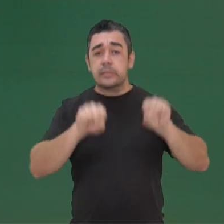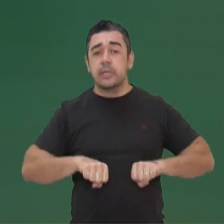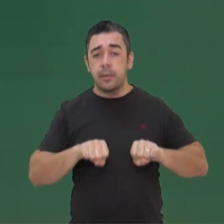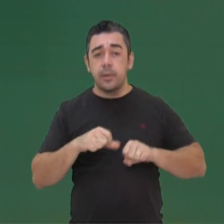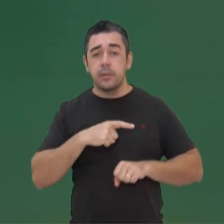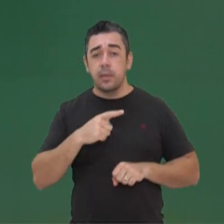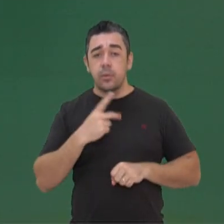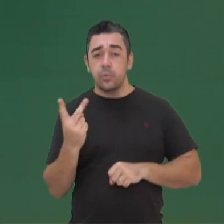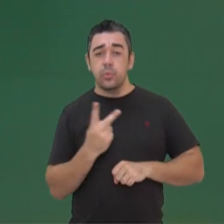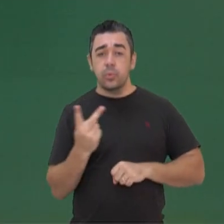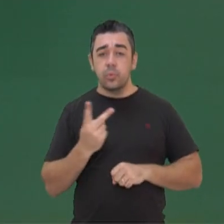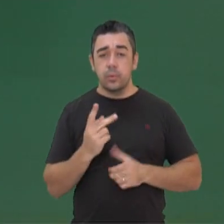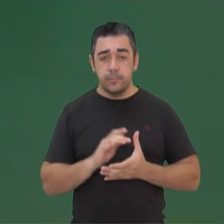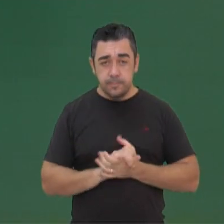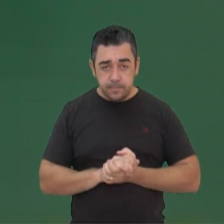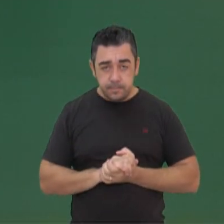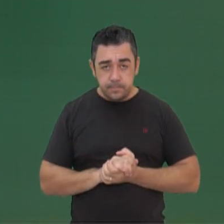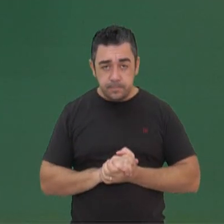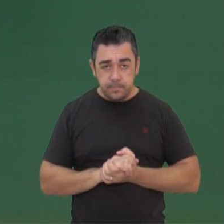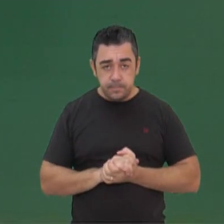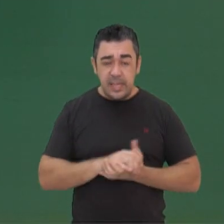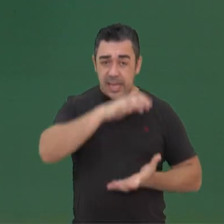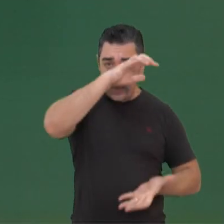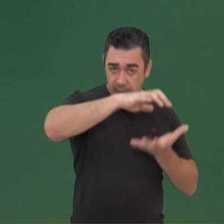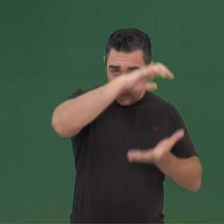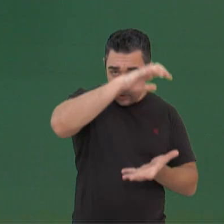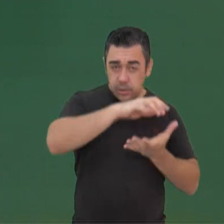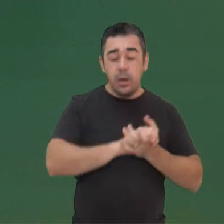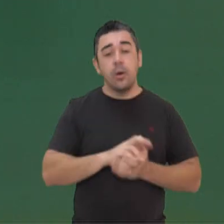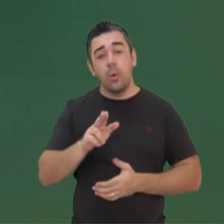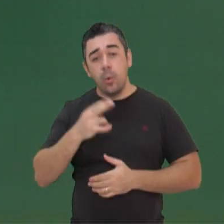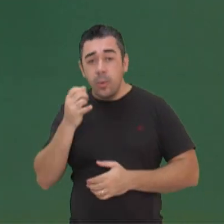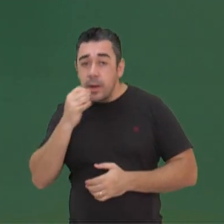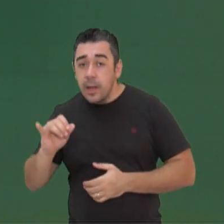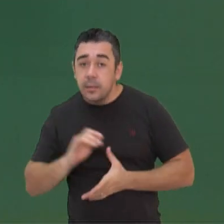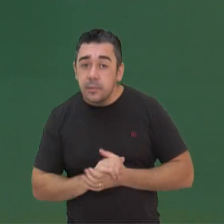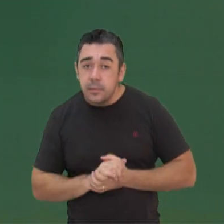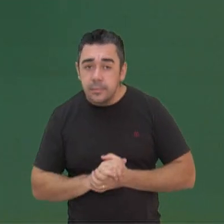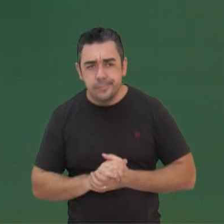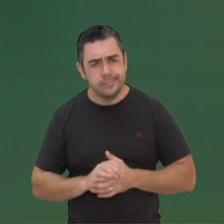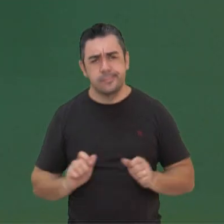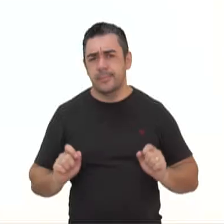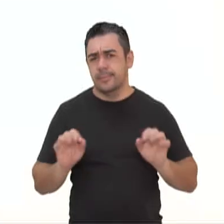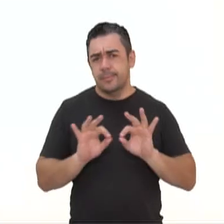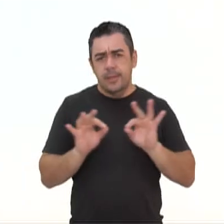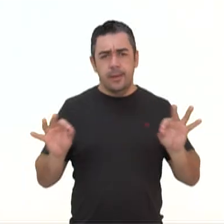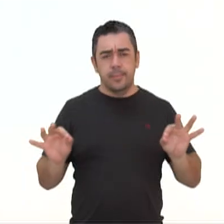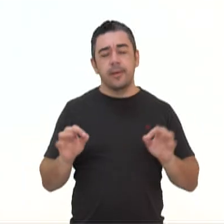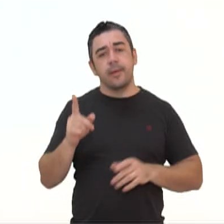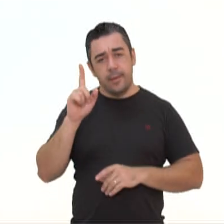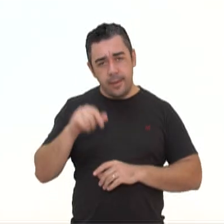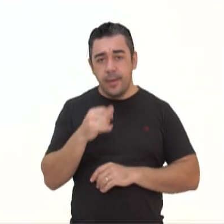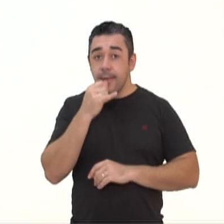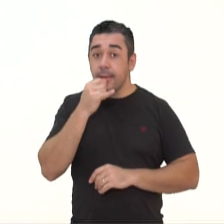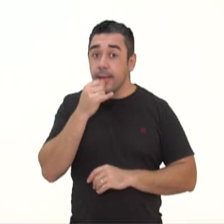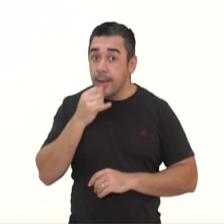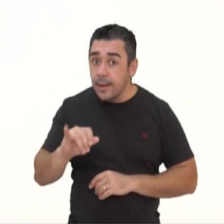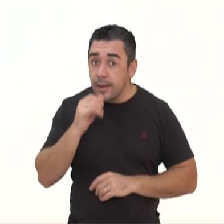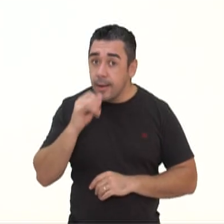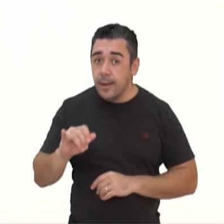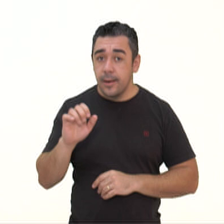cargas elétricas? Energia potencial elástica ou energia potencial elétrica? Claro, pergunta muito simples aqui. Energia